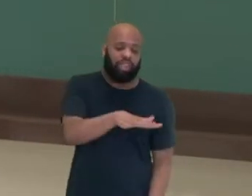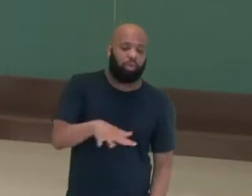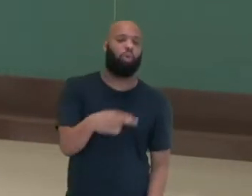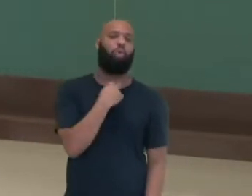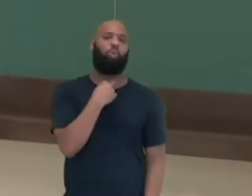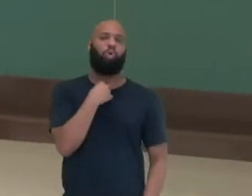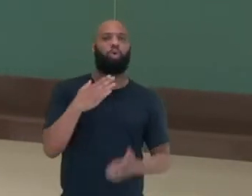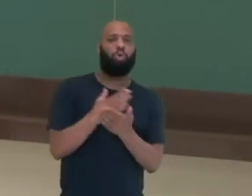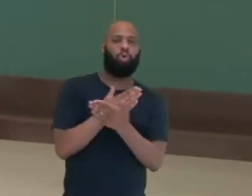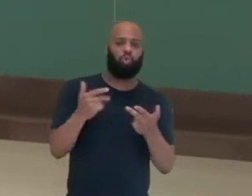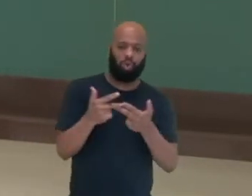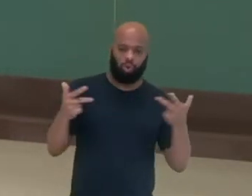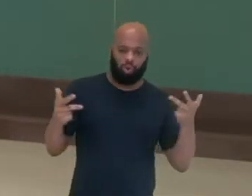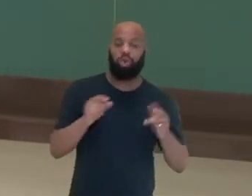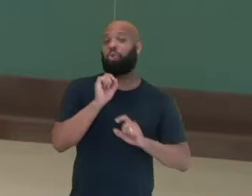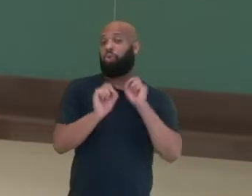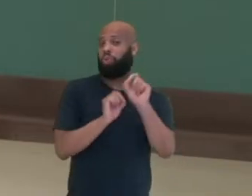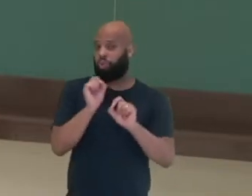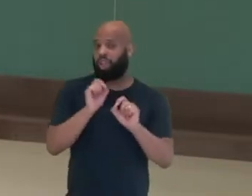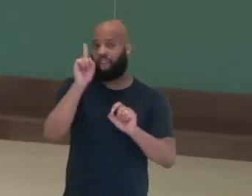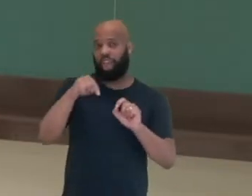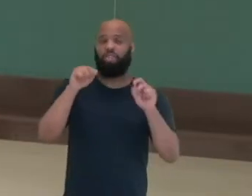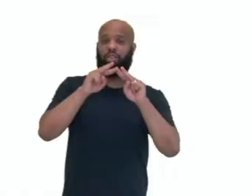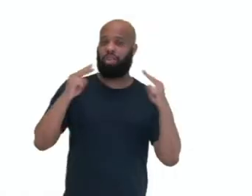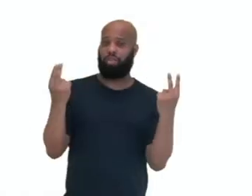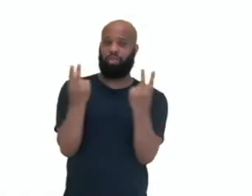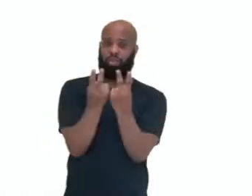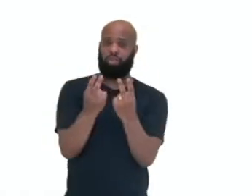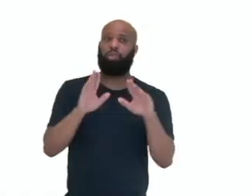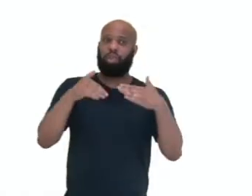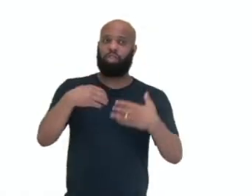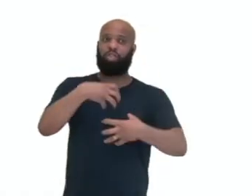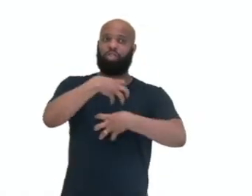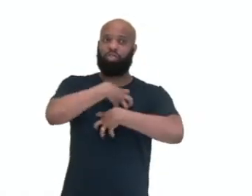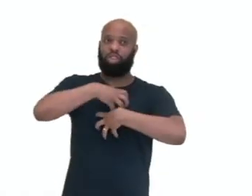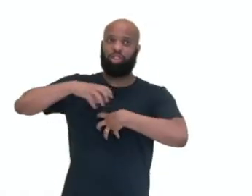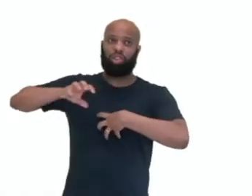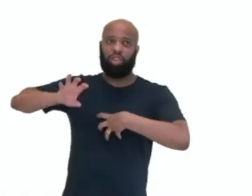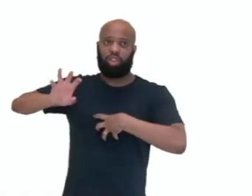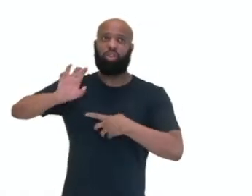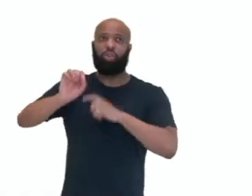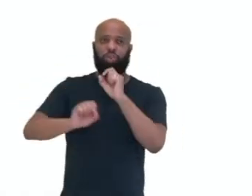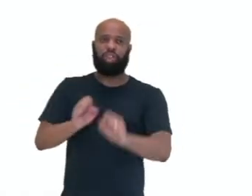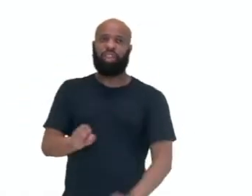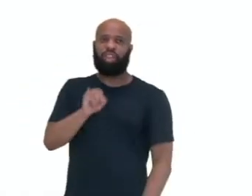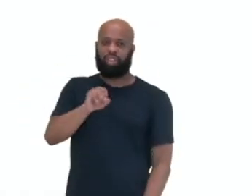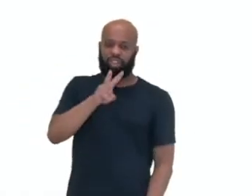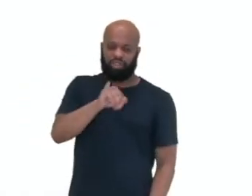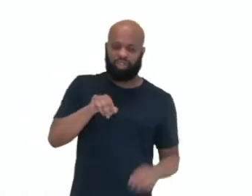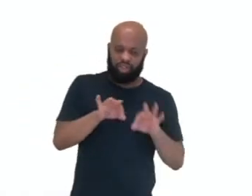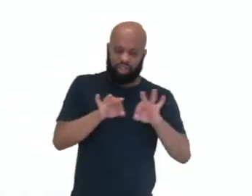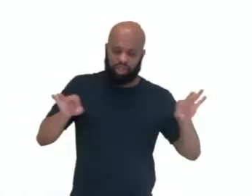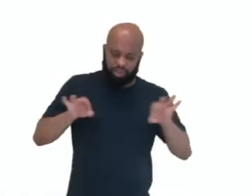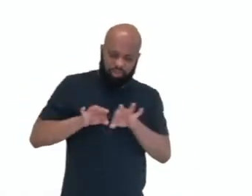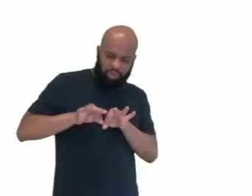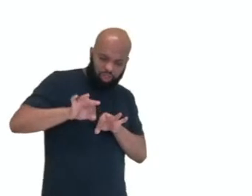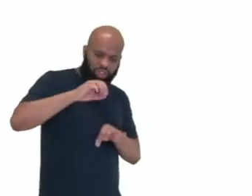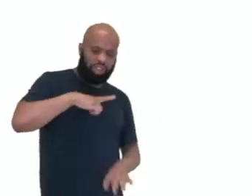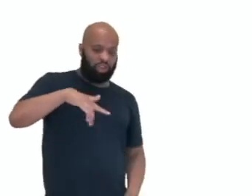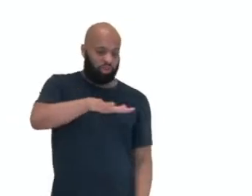por algo, ou seja, o volume, tá? Aí, olha lá. Se para medir superfícies,